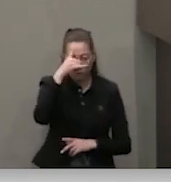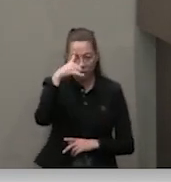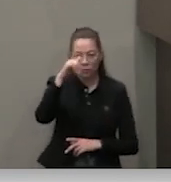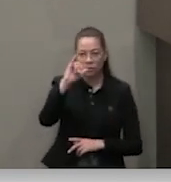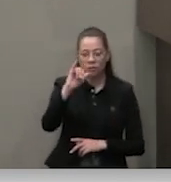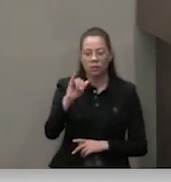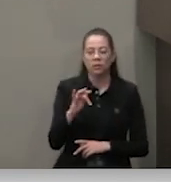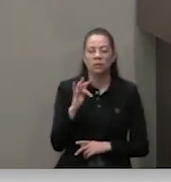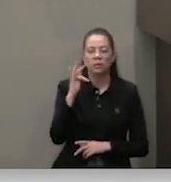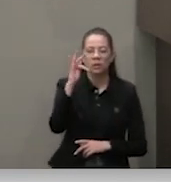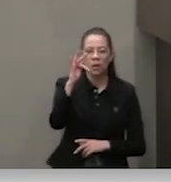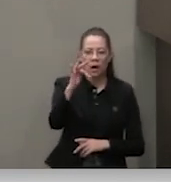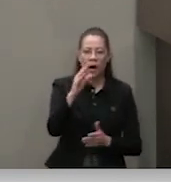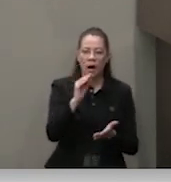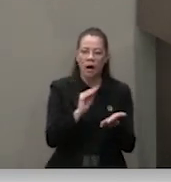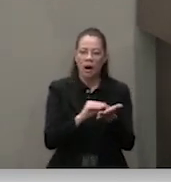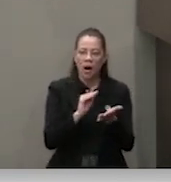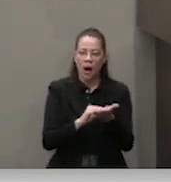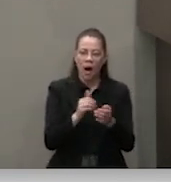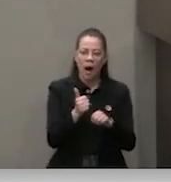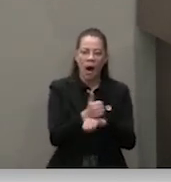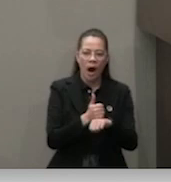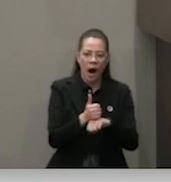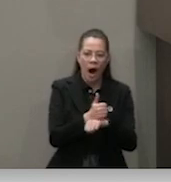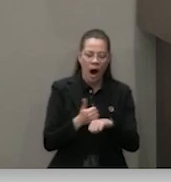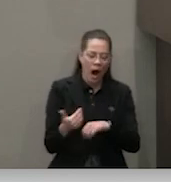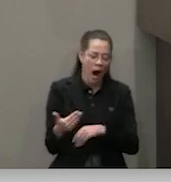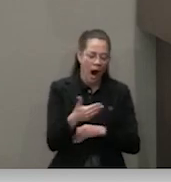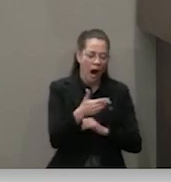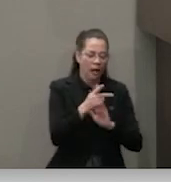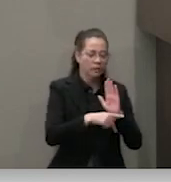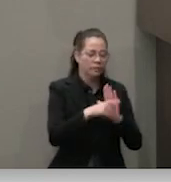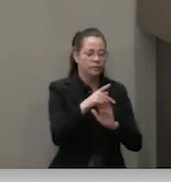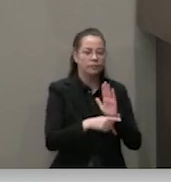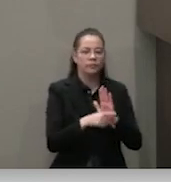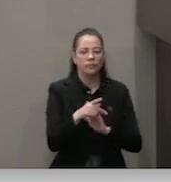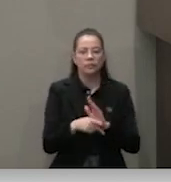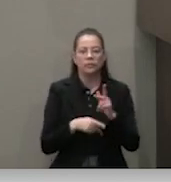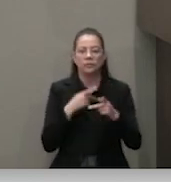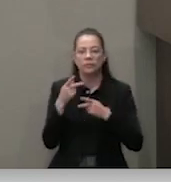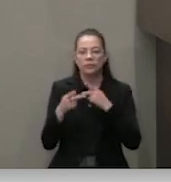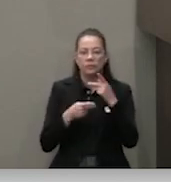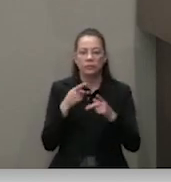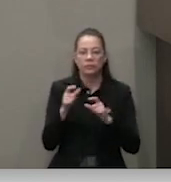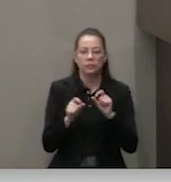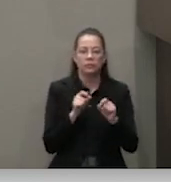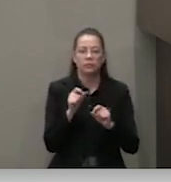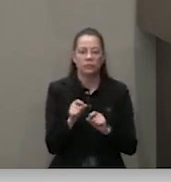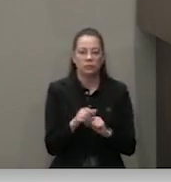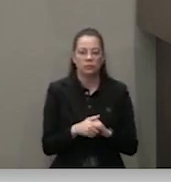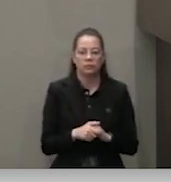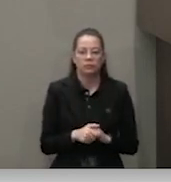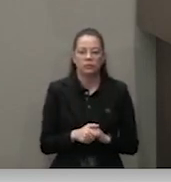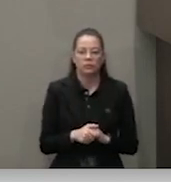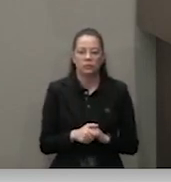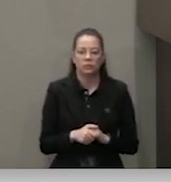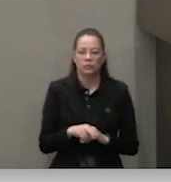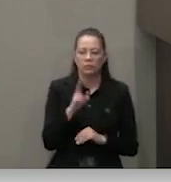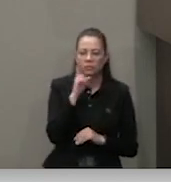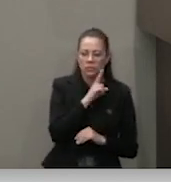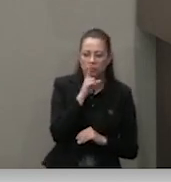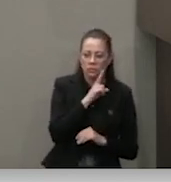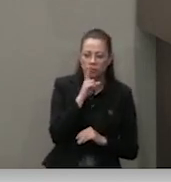faltar esses profissionais e que ven um projetos dizendo aqui que é